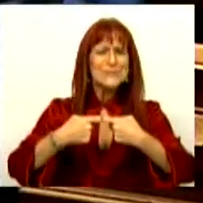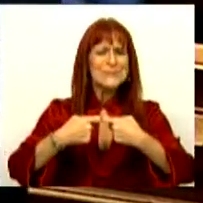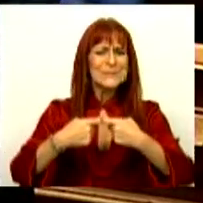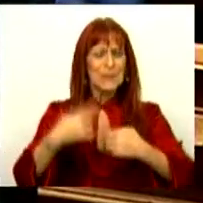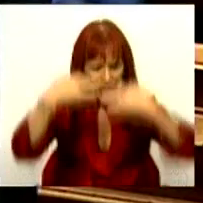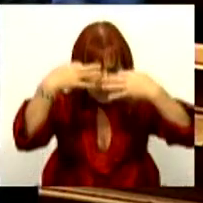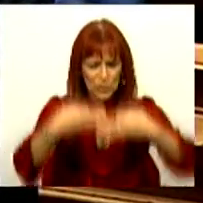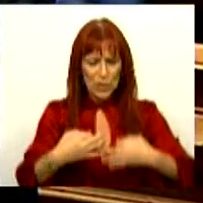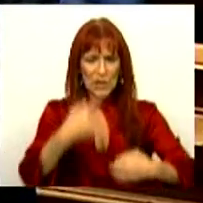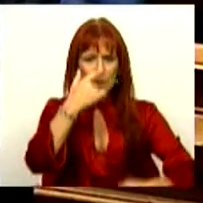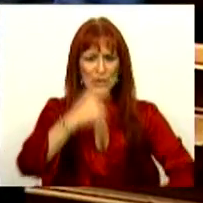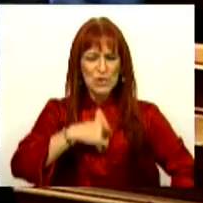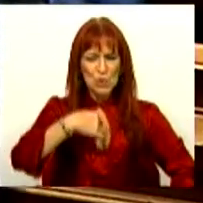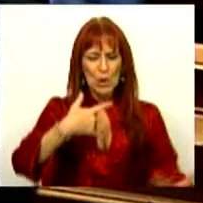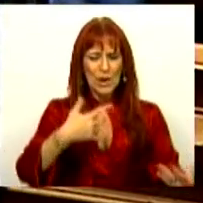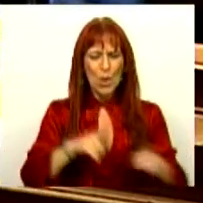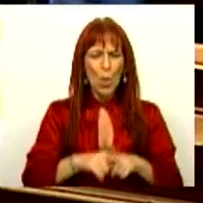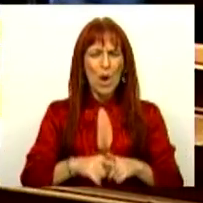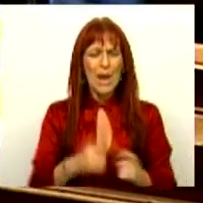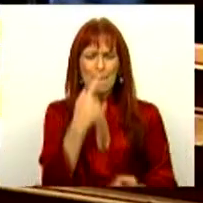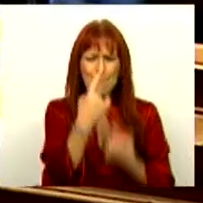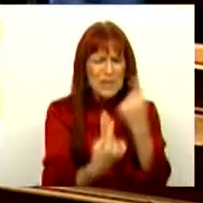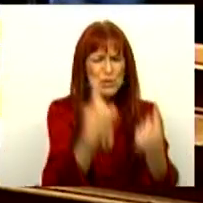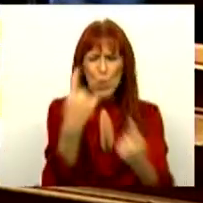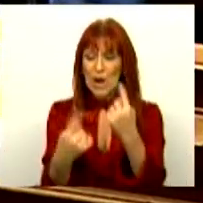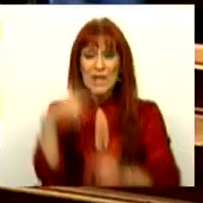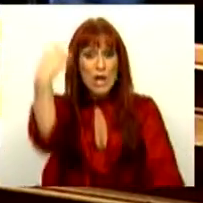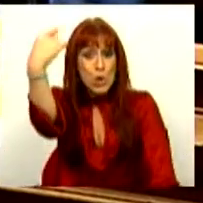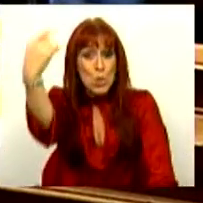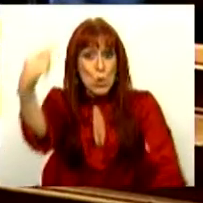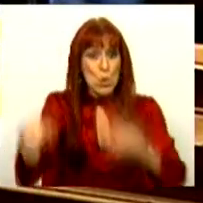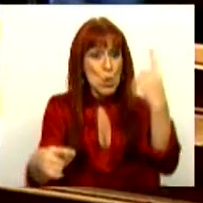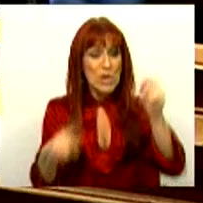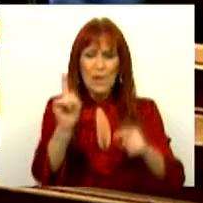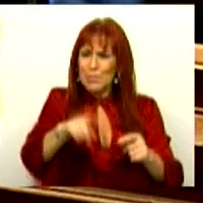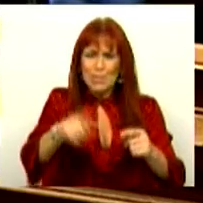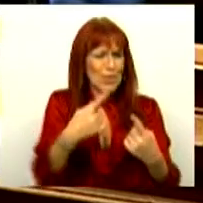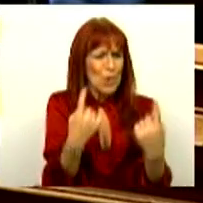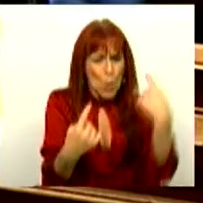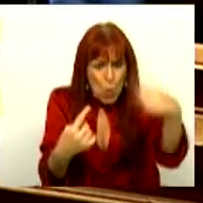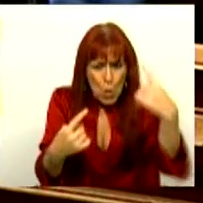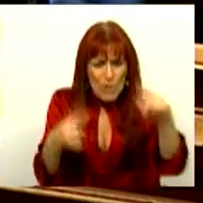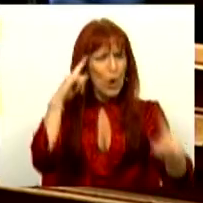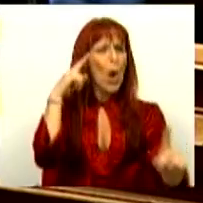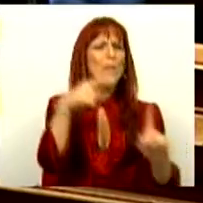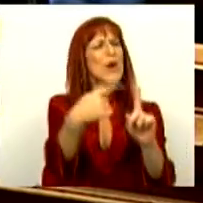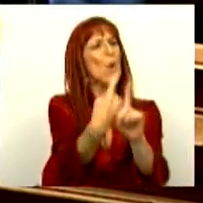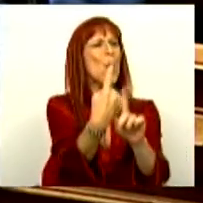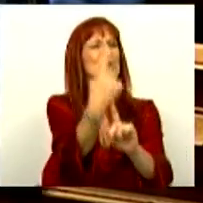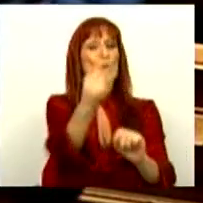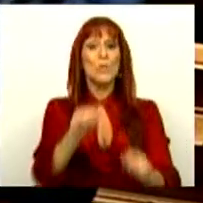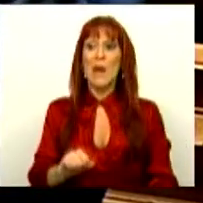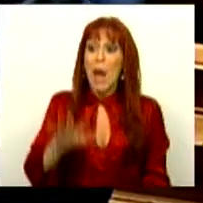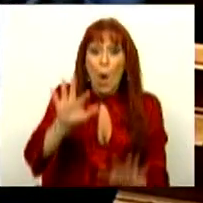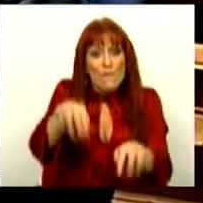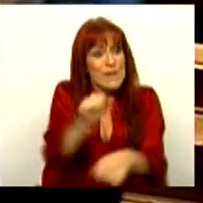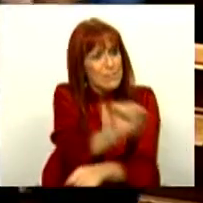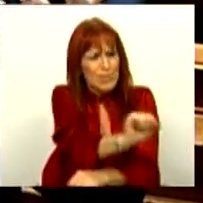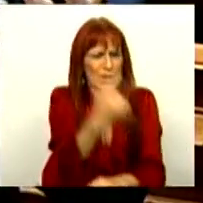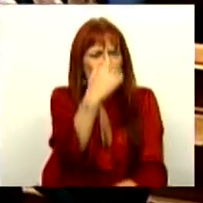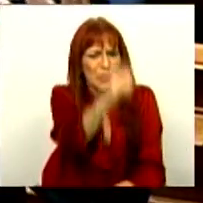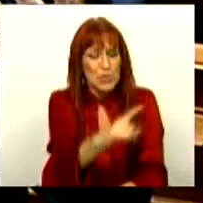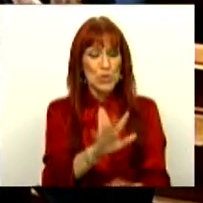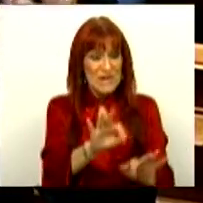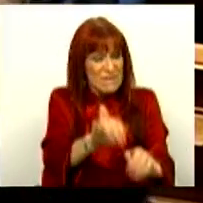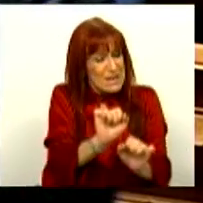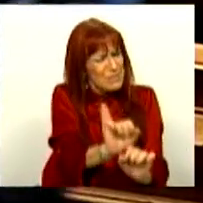a dignidade da pessoa humana significa que cada pessoa é única e irrepetível e que não é um objeto, uma coisa, é um fim em si mesmo. E para ser um